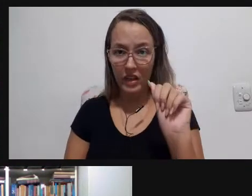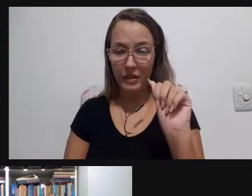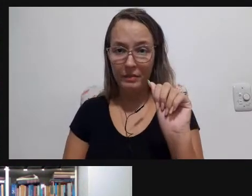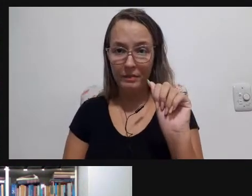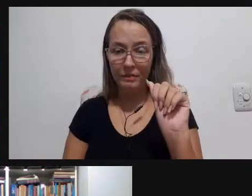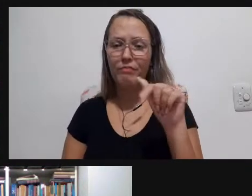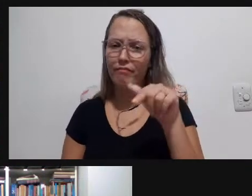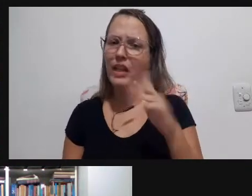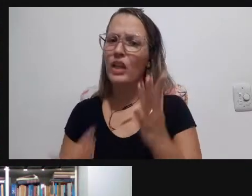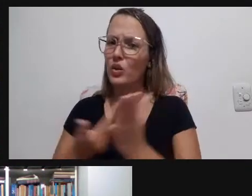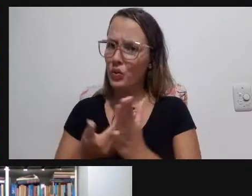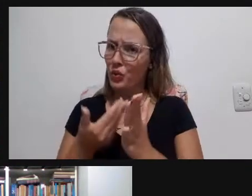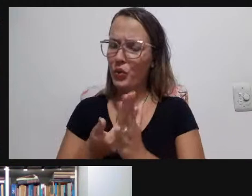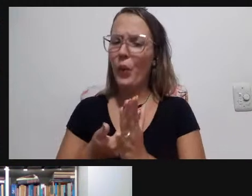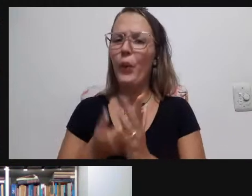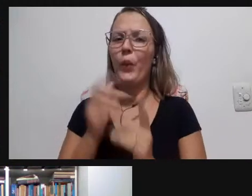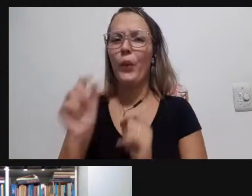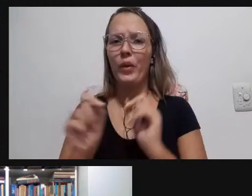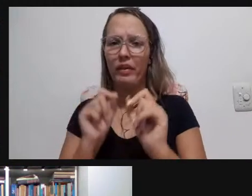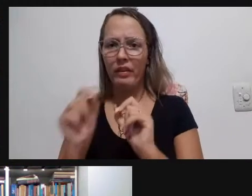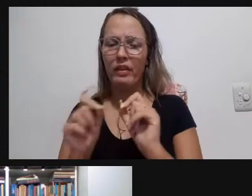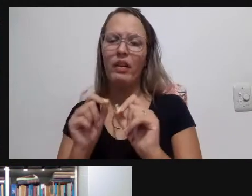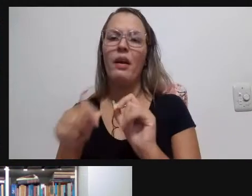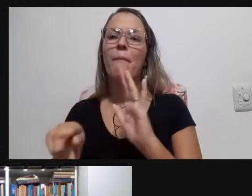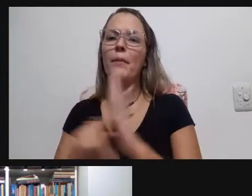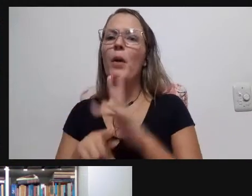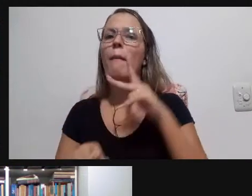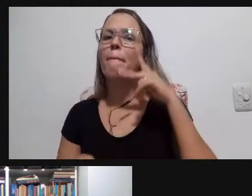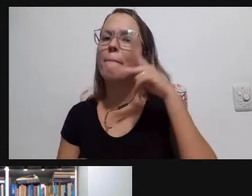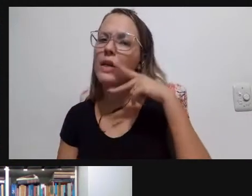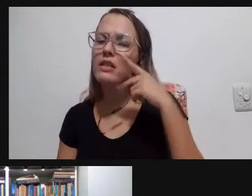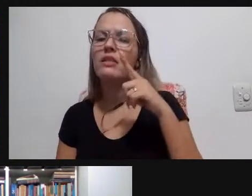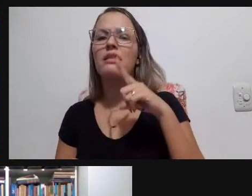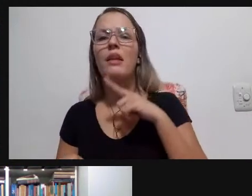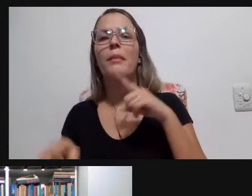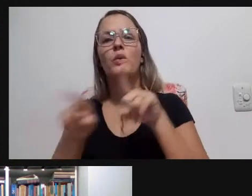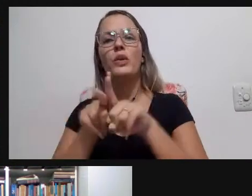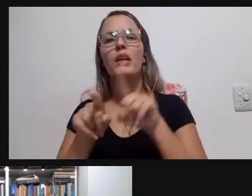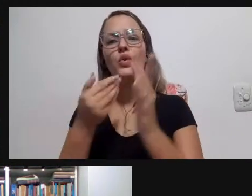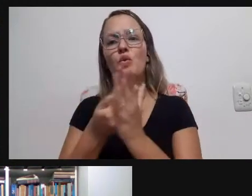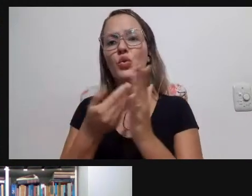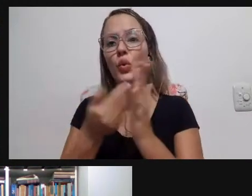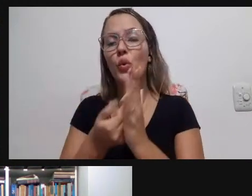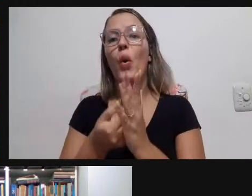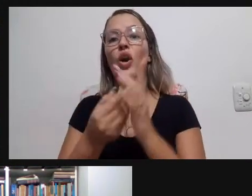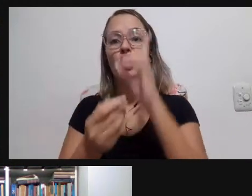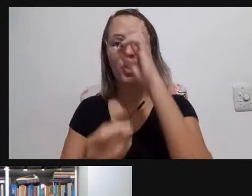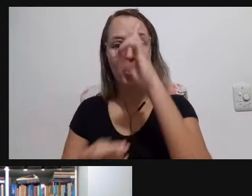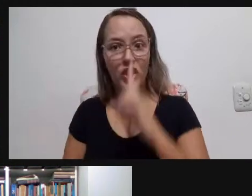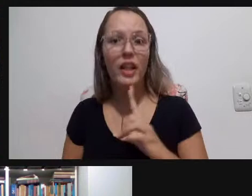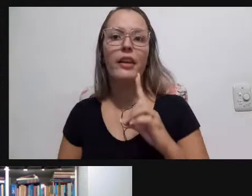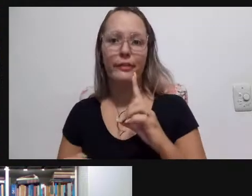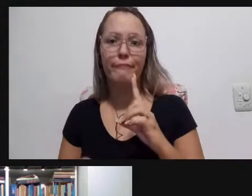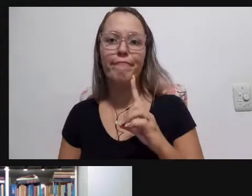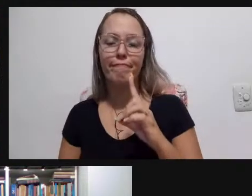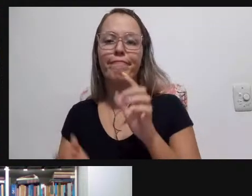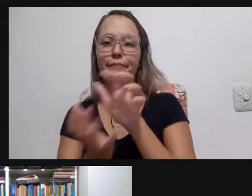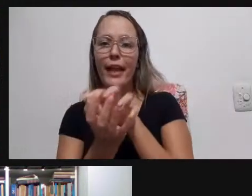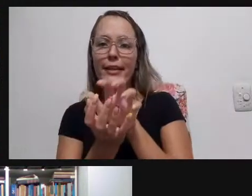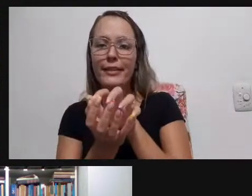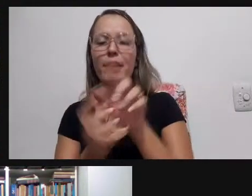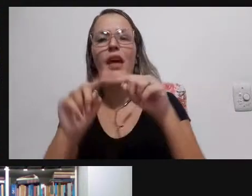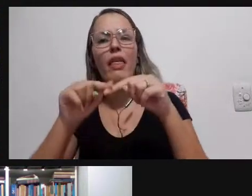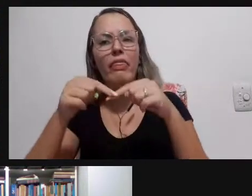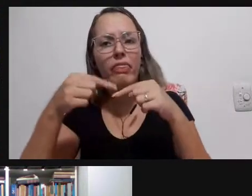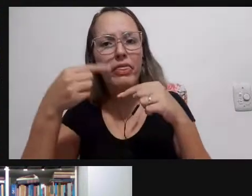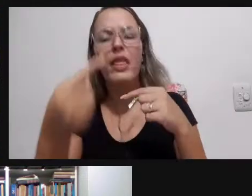Liceu Paraibano, fez direito em Recife, na Academia de Direito, e depois foi professor aqui no Liceu,